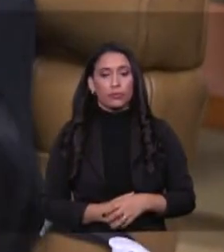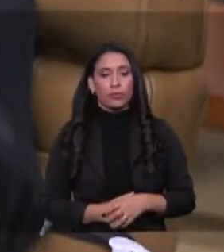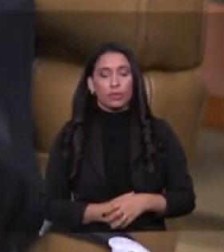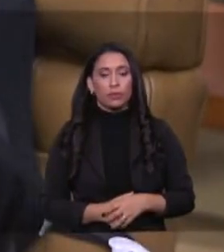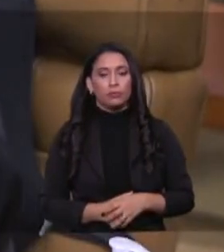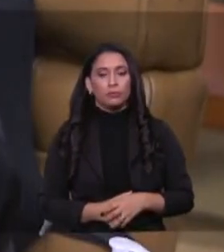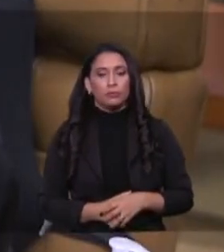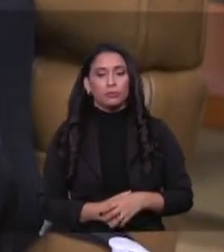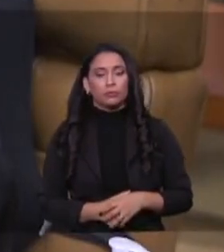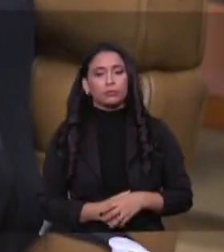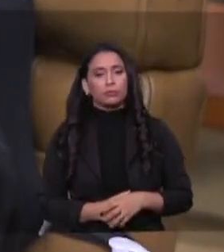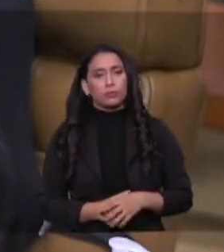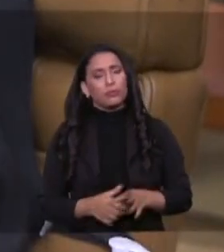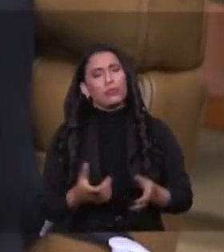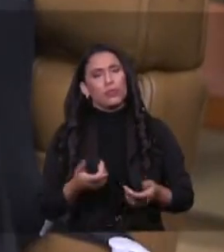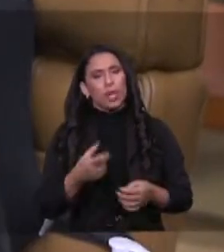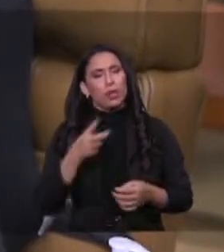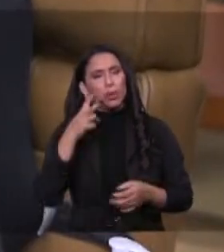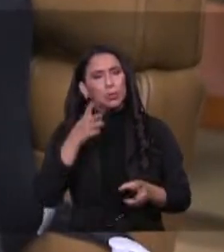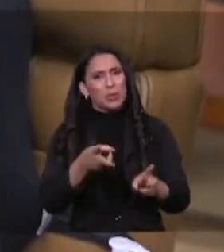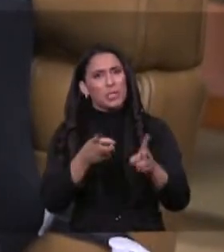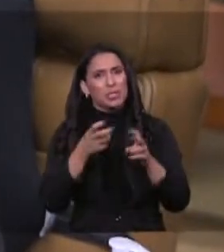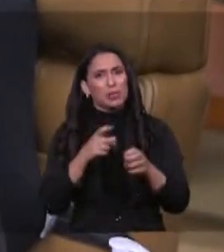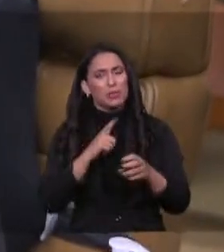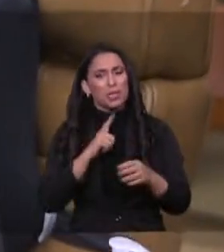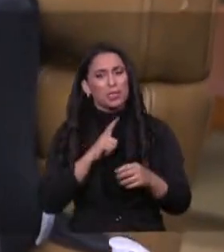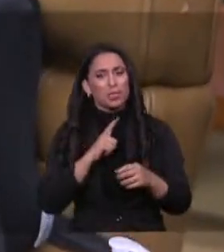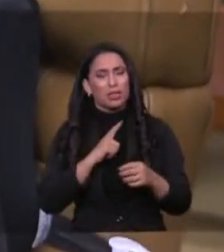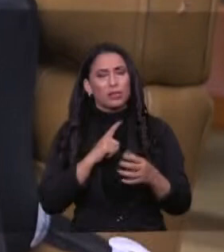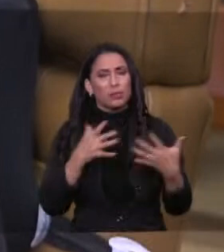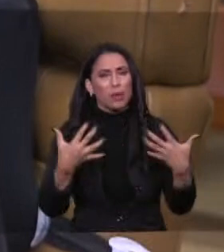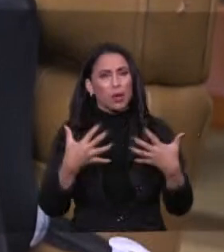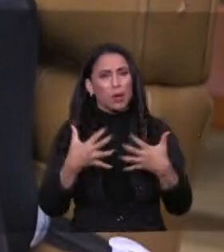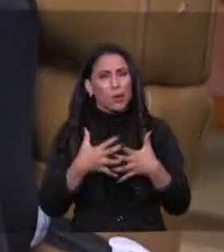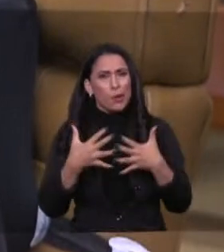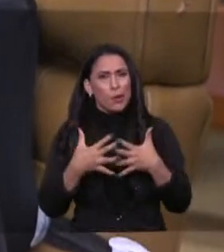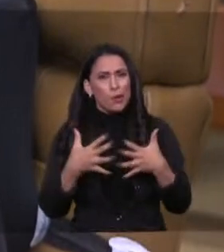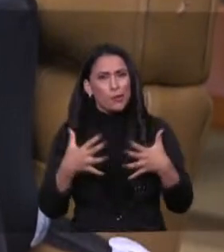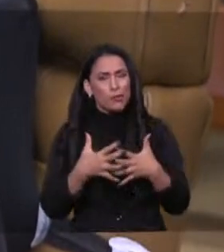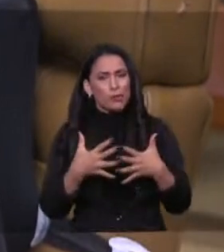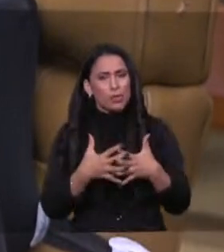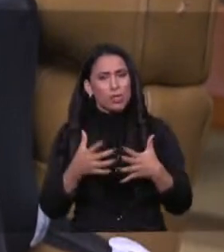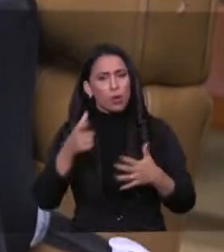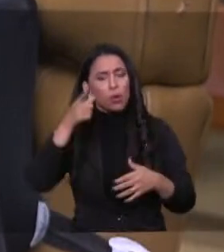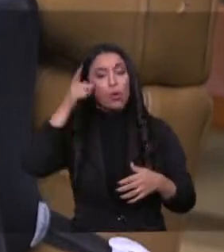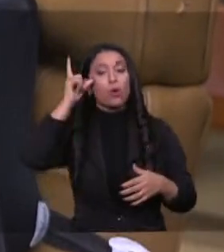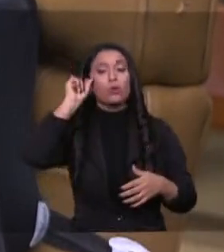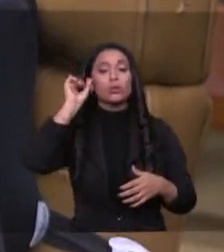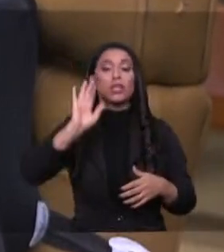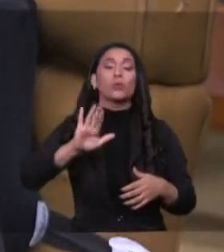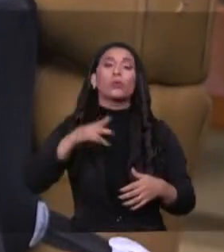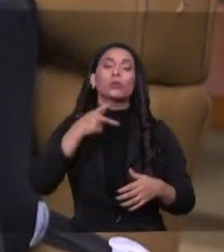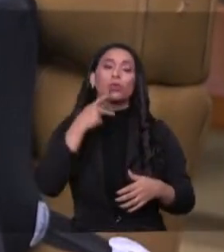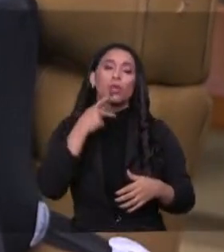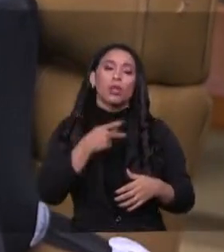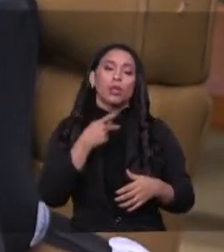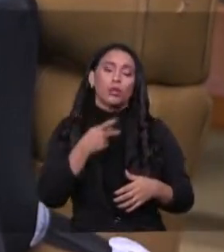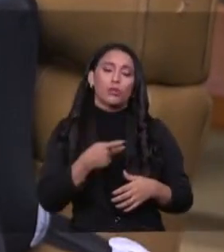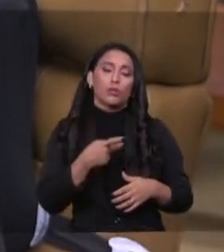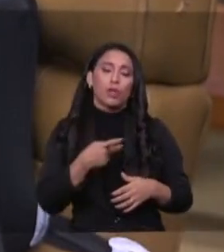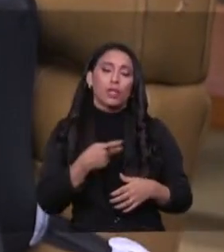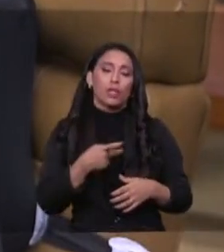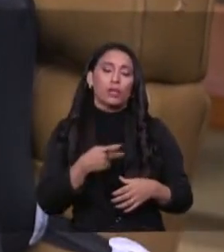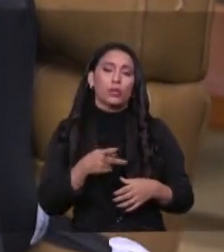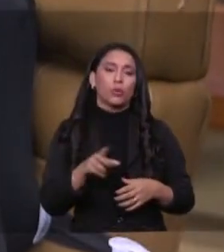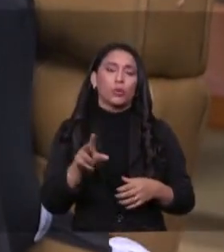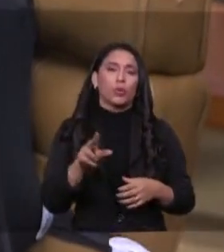confusão, embora não tenha procuração para tanto, ontem, citando o eminente